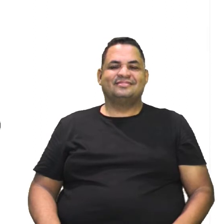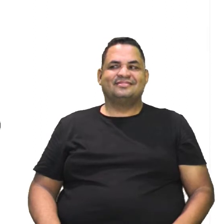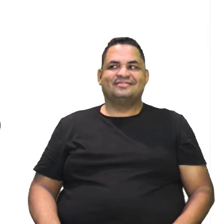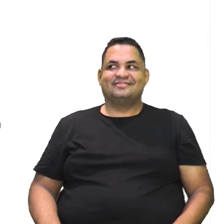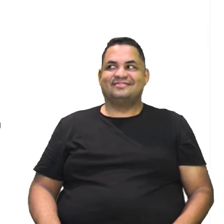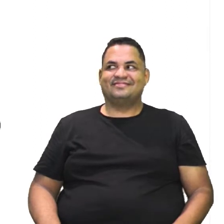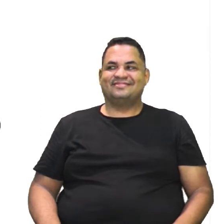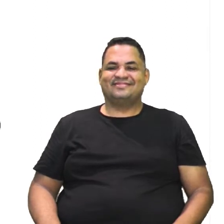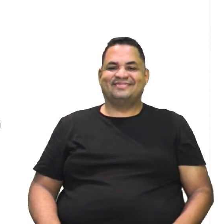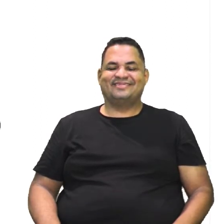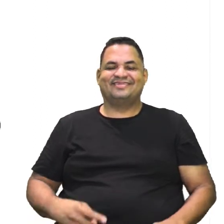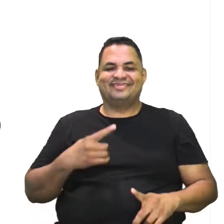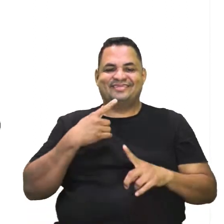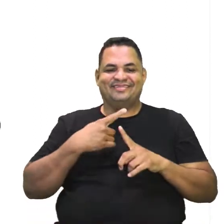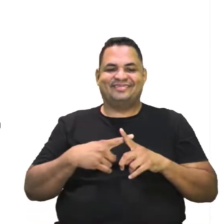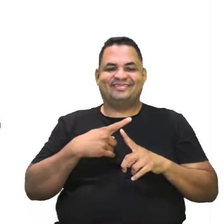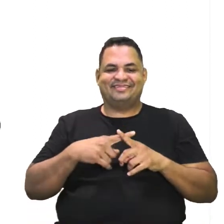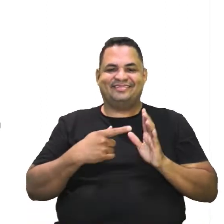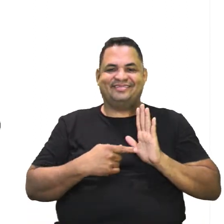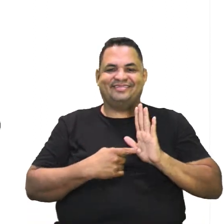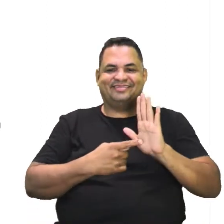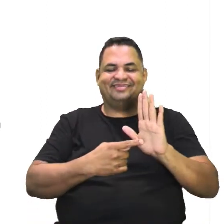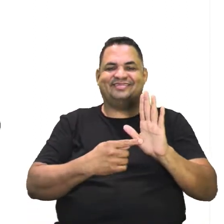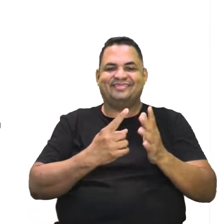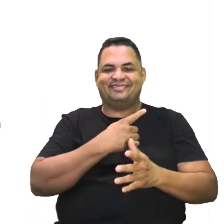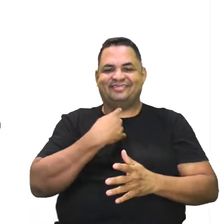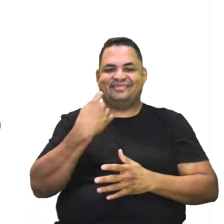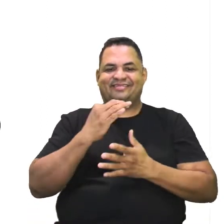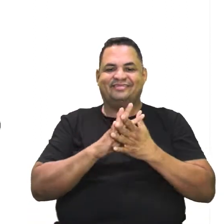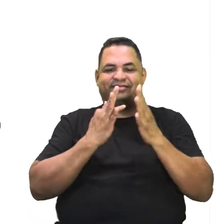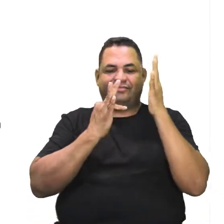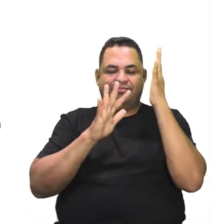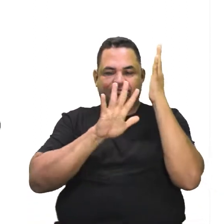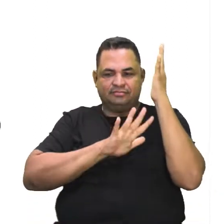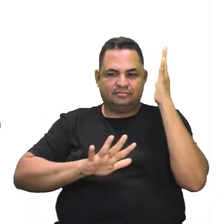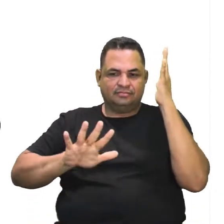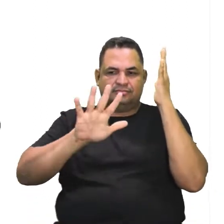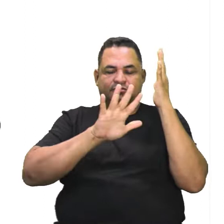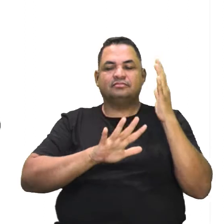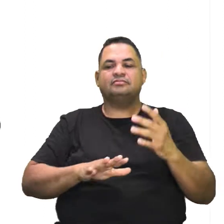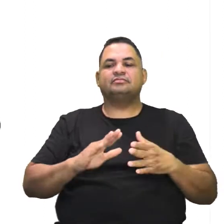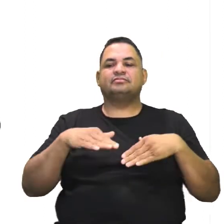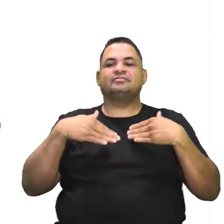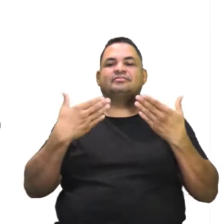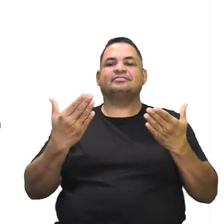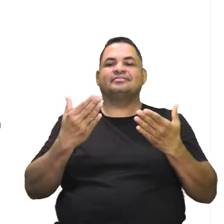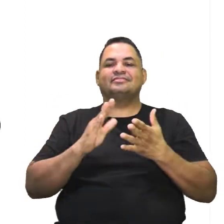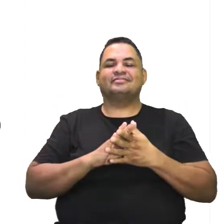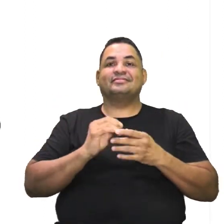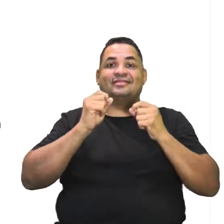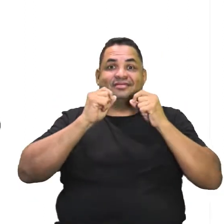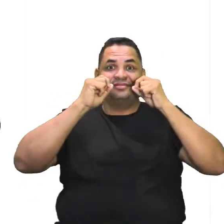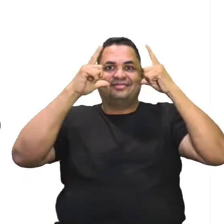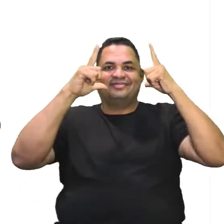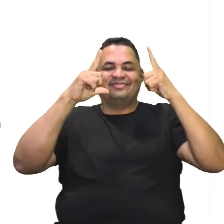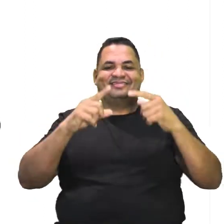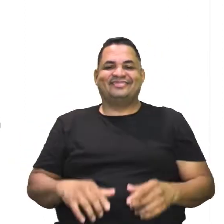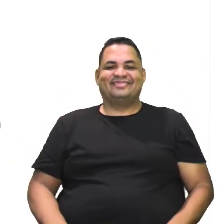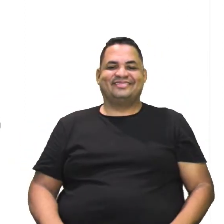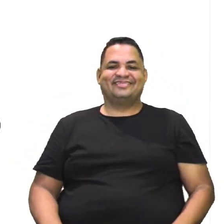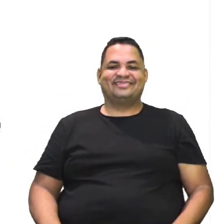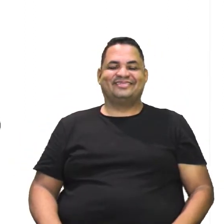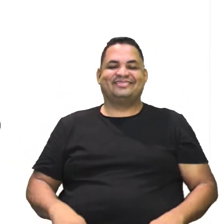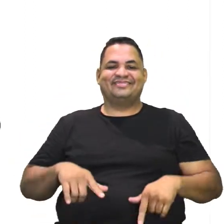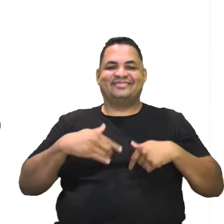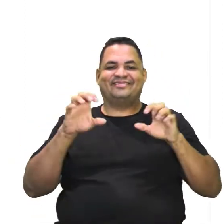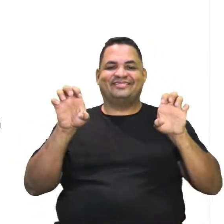Em função desse tempo, por quê? Para mostrar a nossa função, beleza? Acorda, Rio Grande! Vamos lá, qual é a